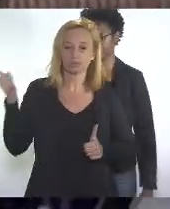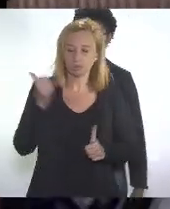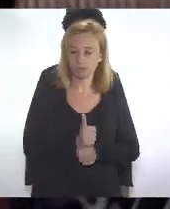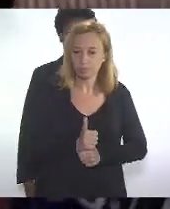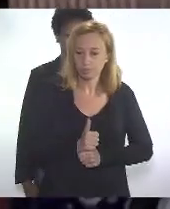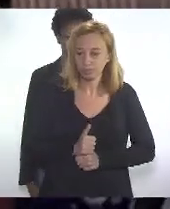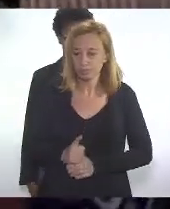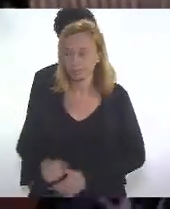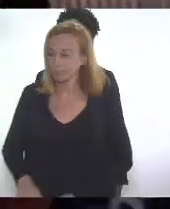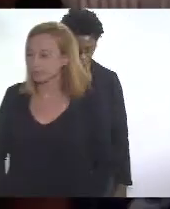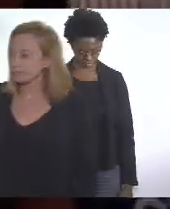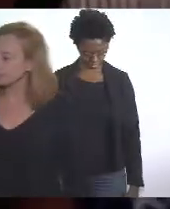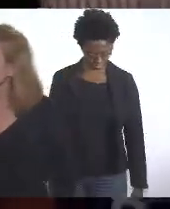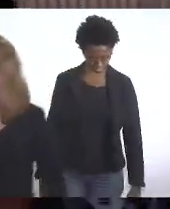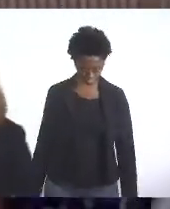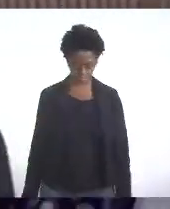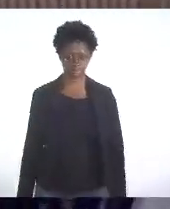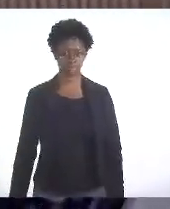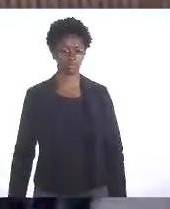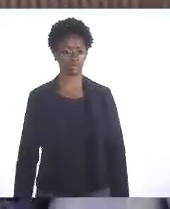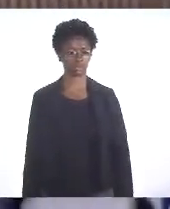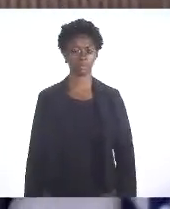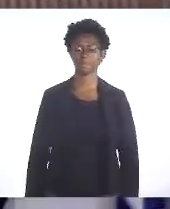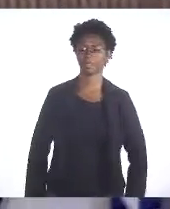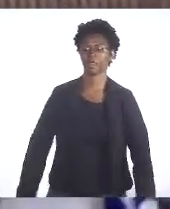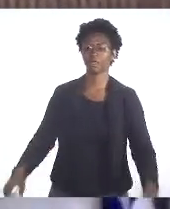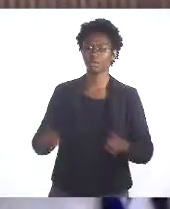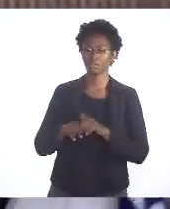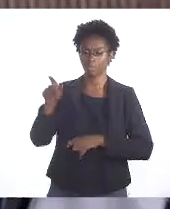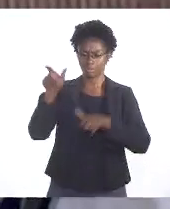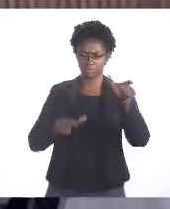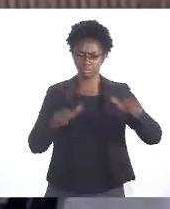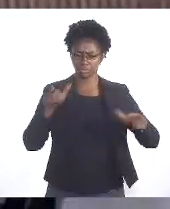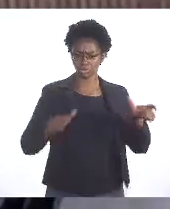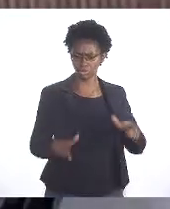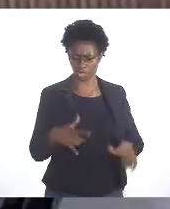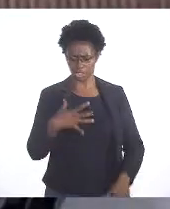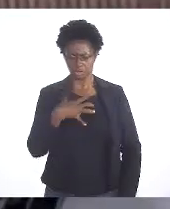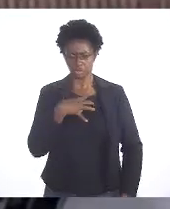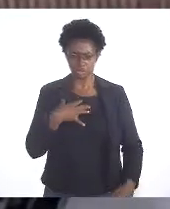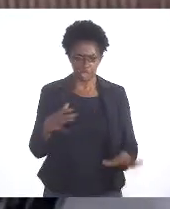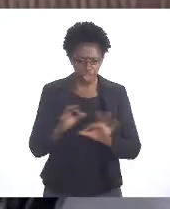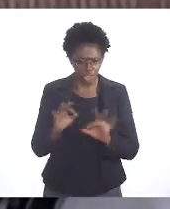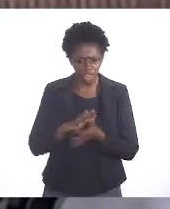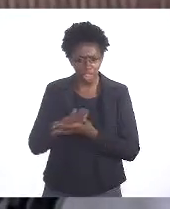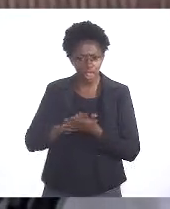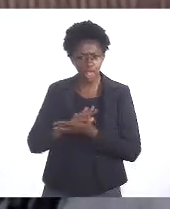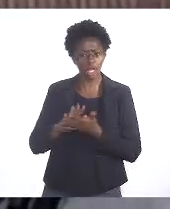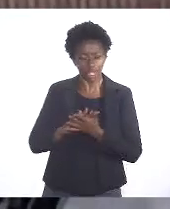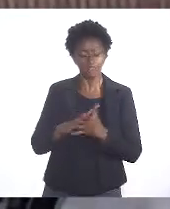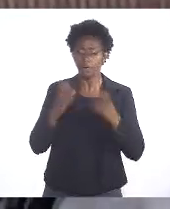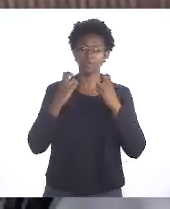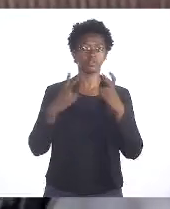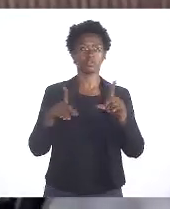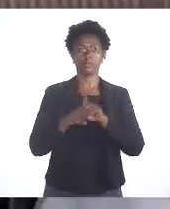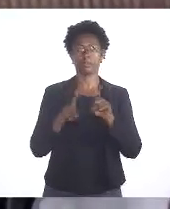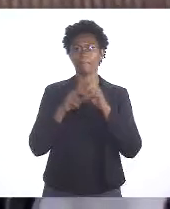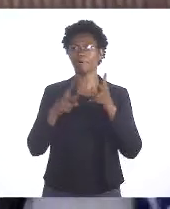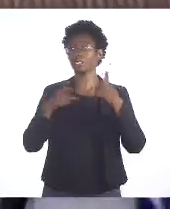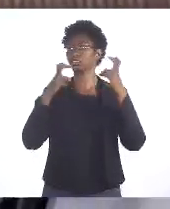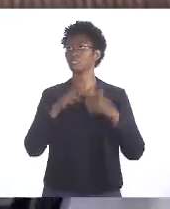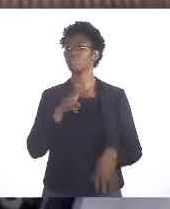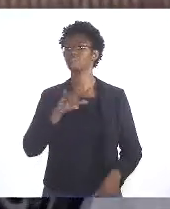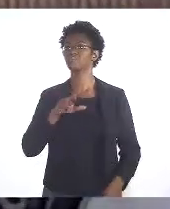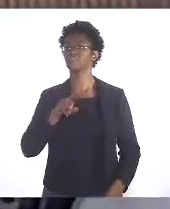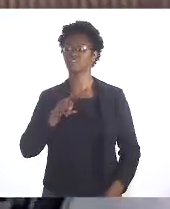mesmo nos pacientes assintomáticos foram encontrados vestígios do vírus nas fezes. Então,